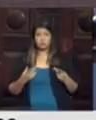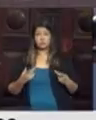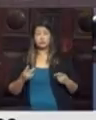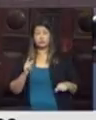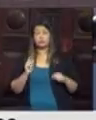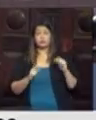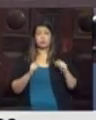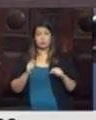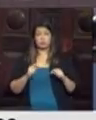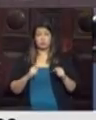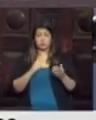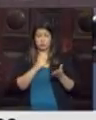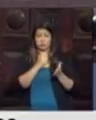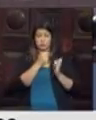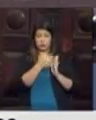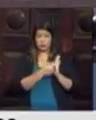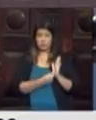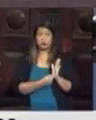trazer o registro.